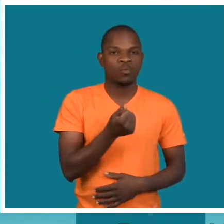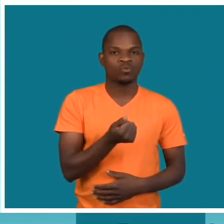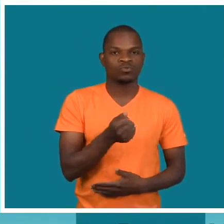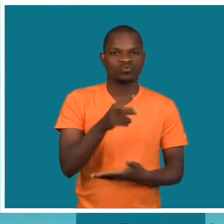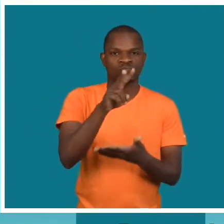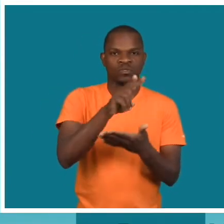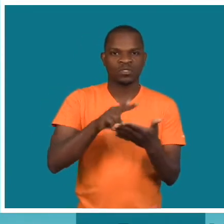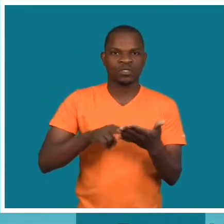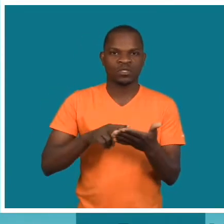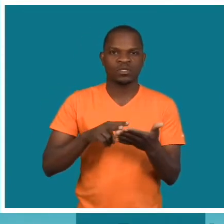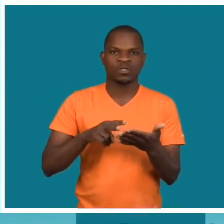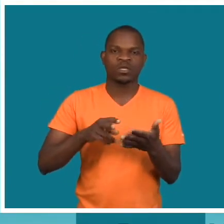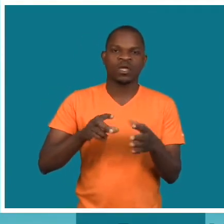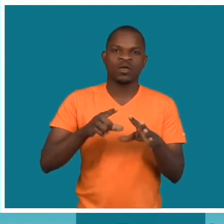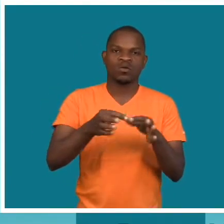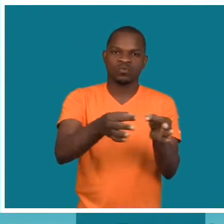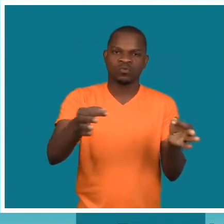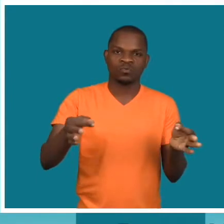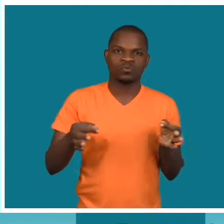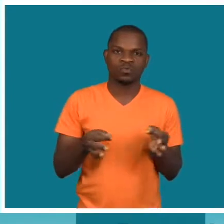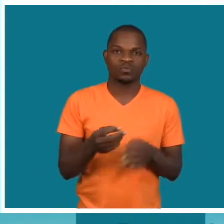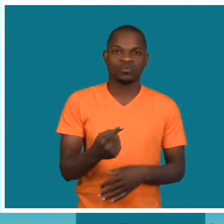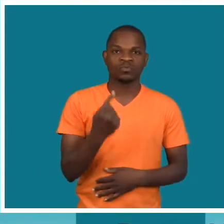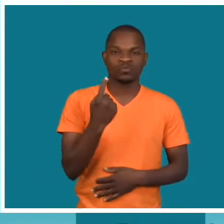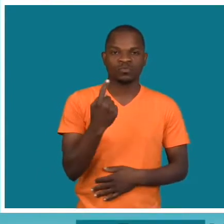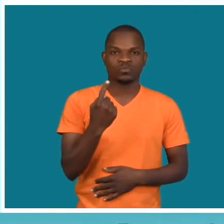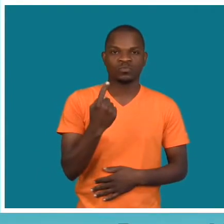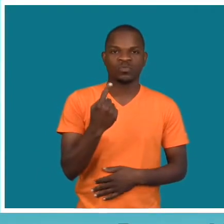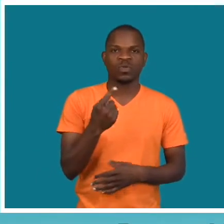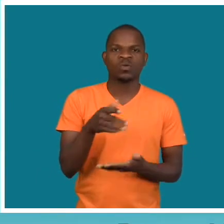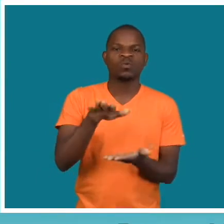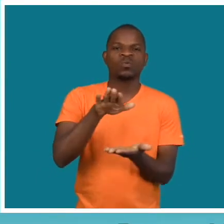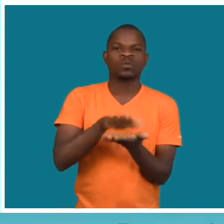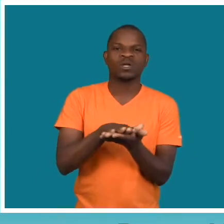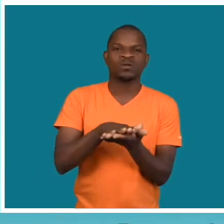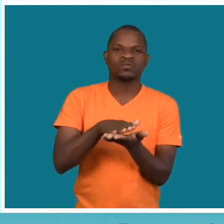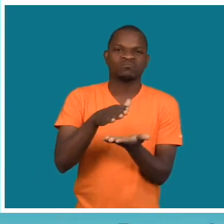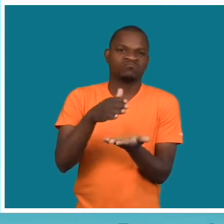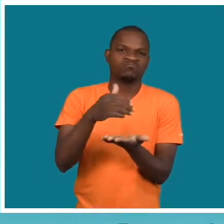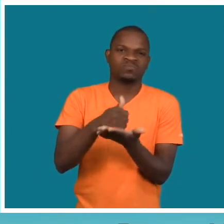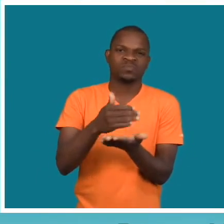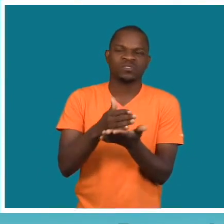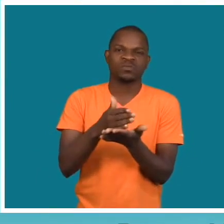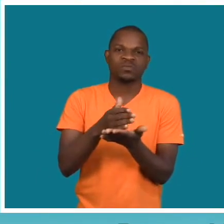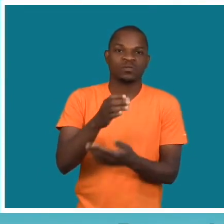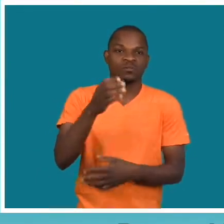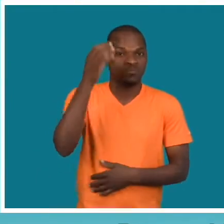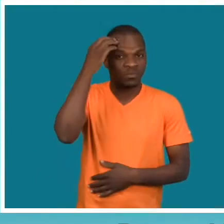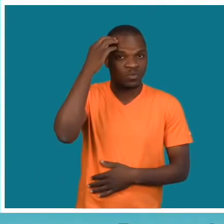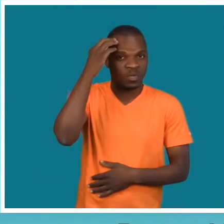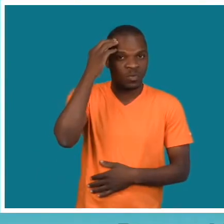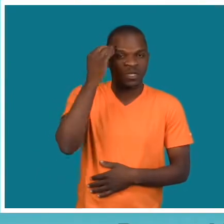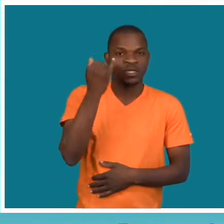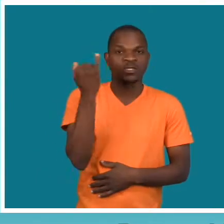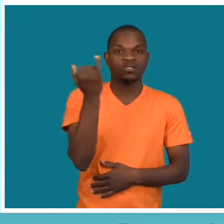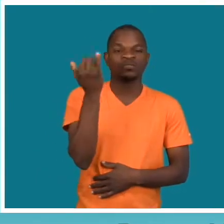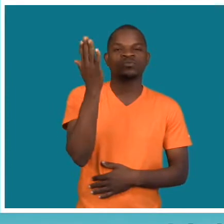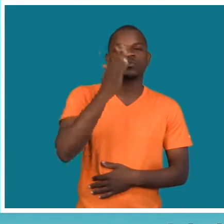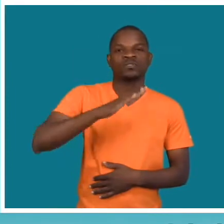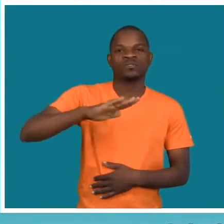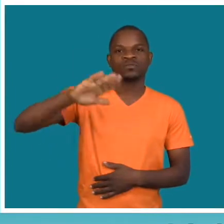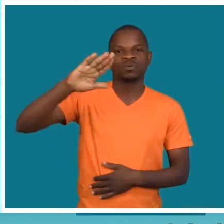um comunicado, comunicação de despacho da delegação provincial de Maputo, nos casos